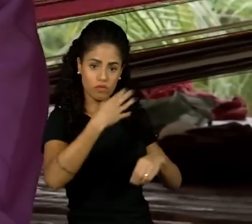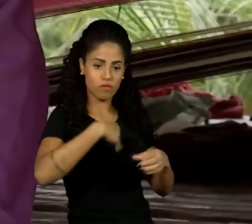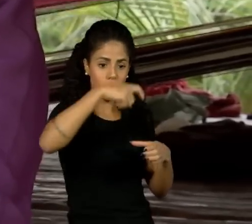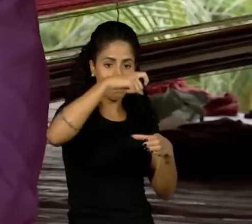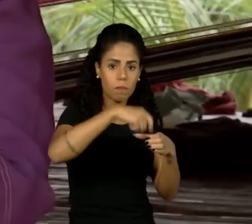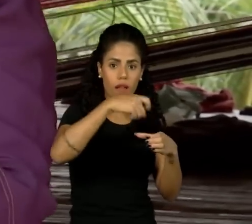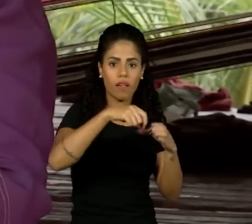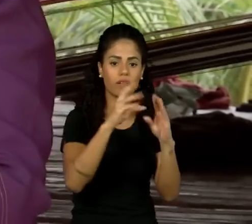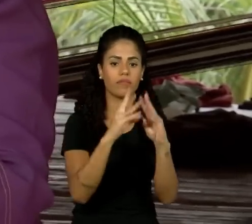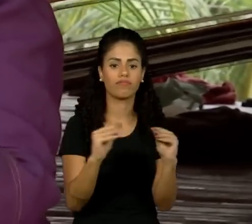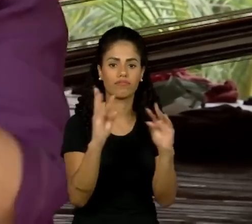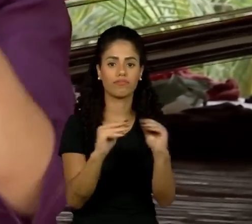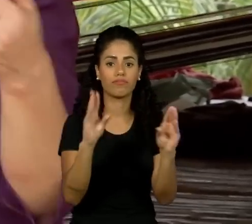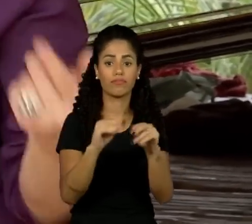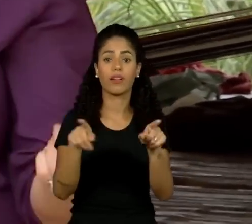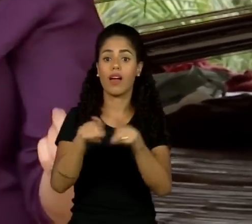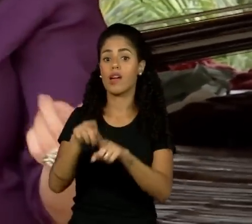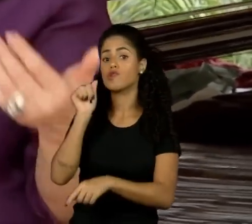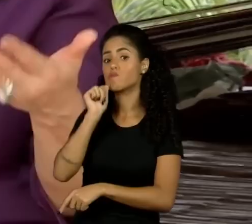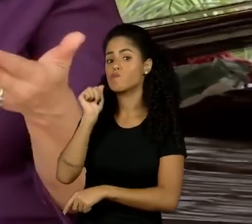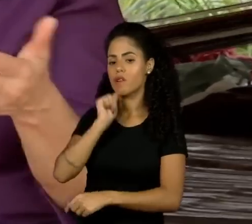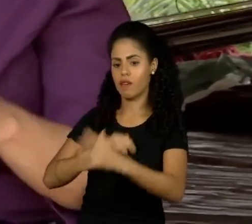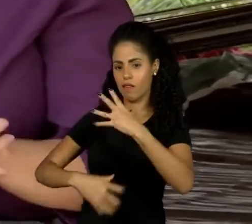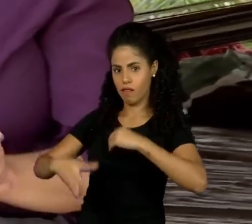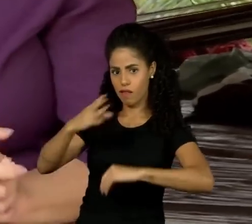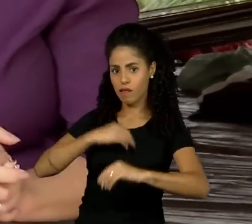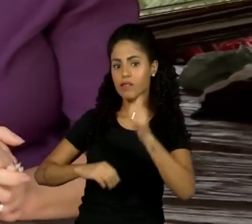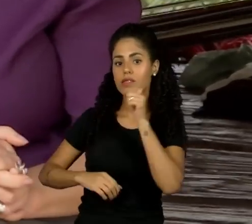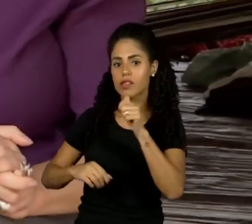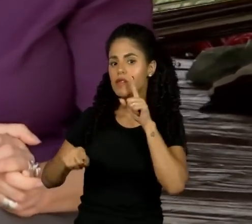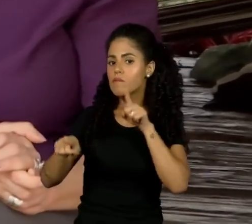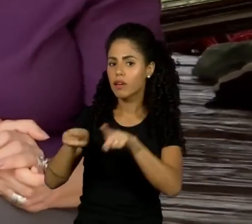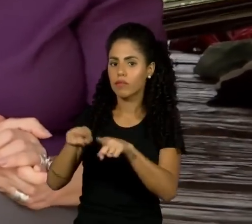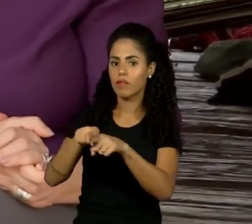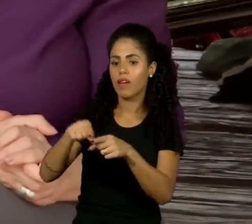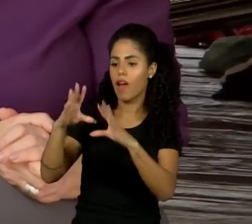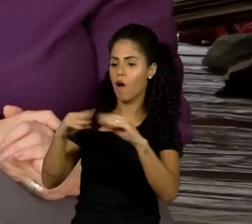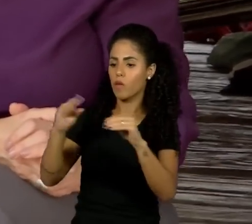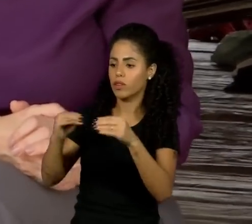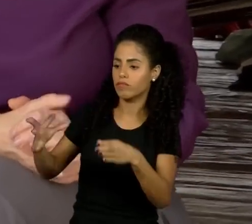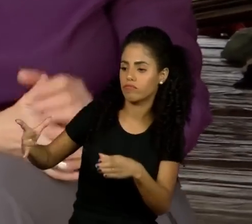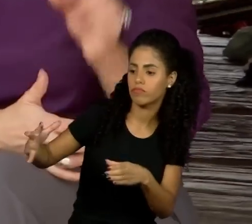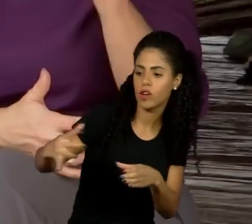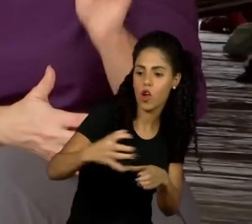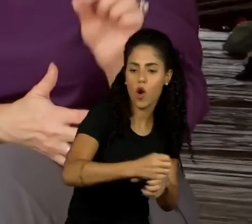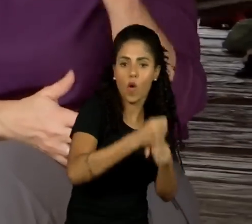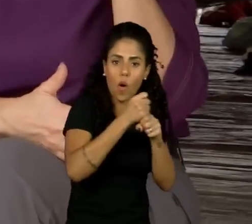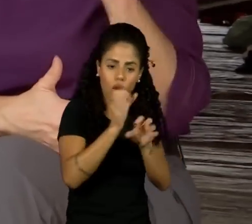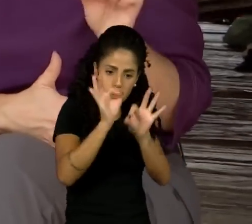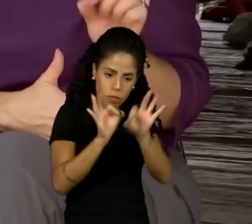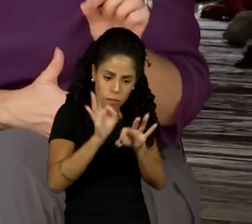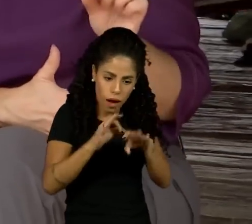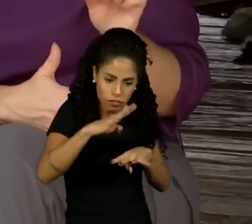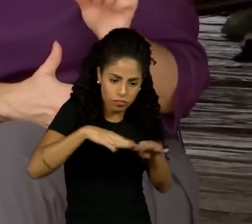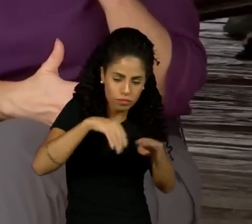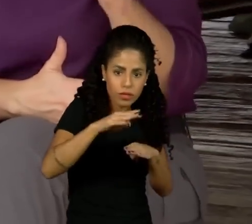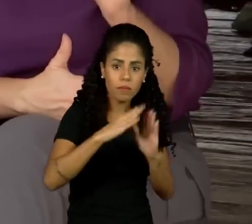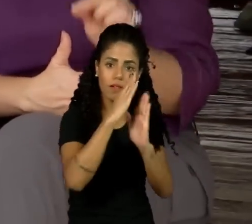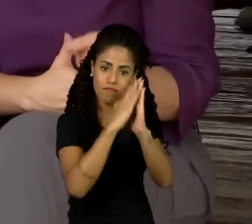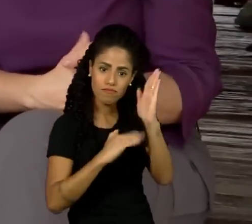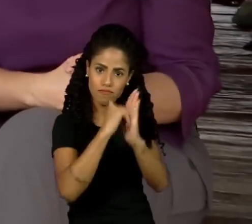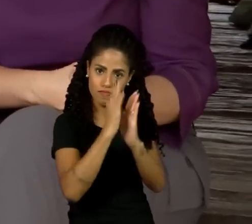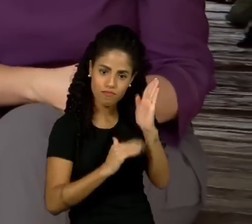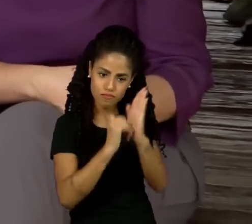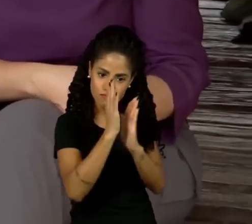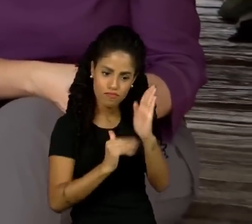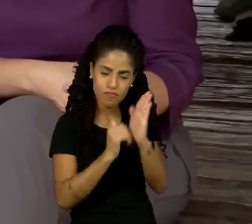um ano, as mulheres e as filhas colhem o algodão, preparam os fios, tingem com a casca da